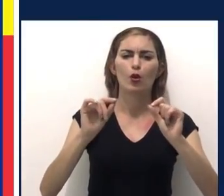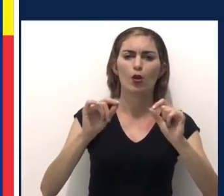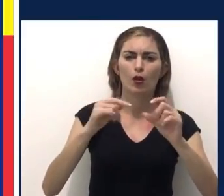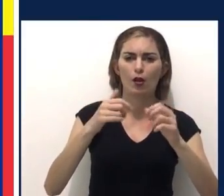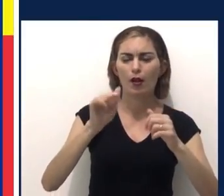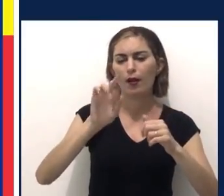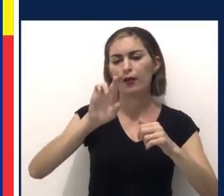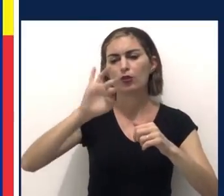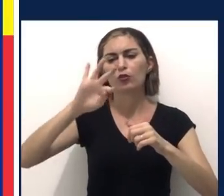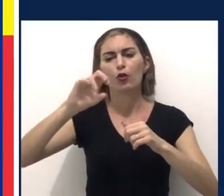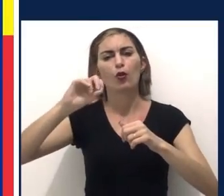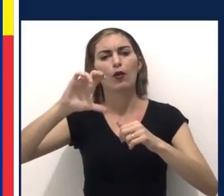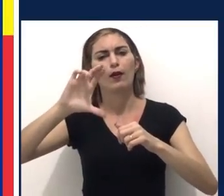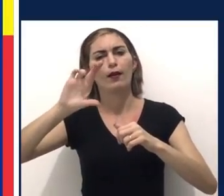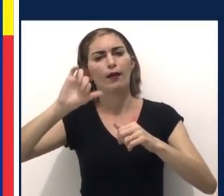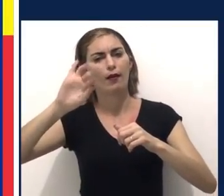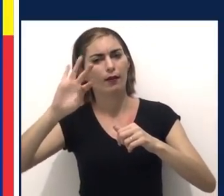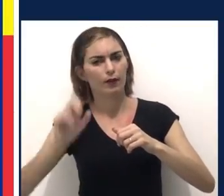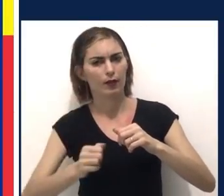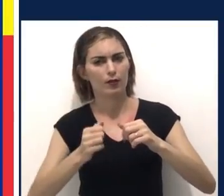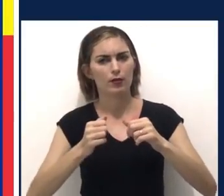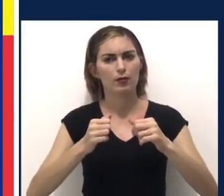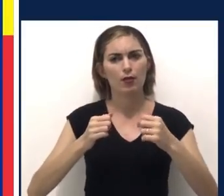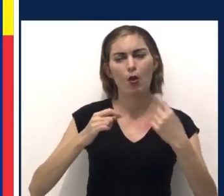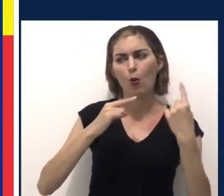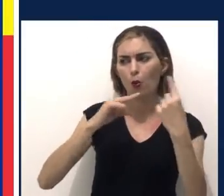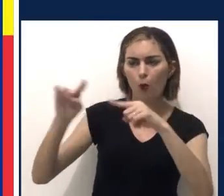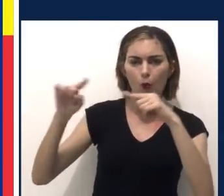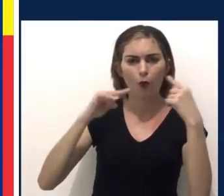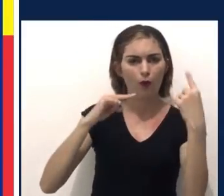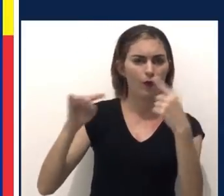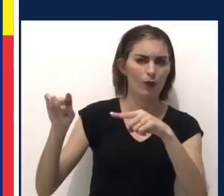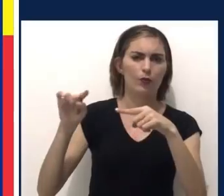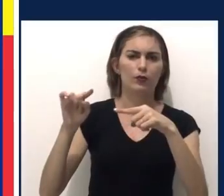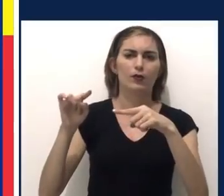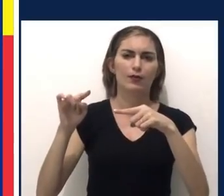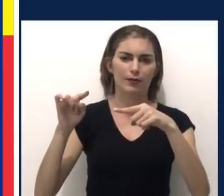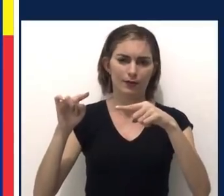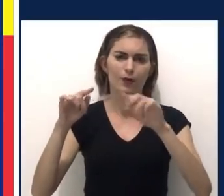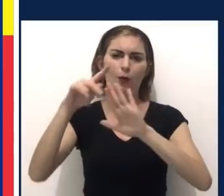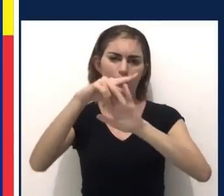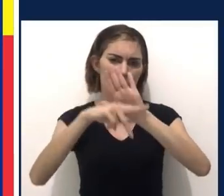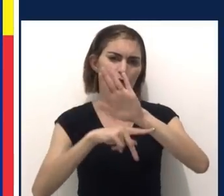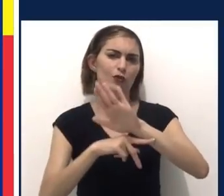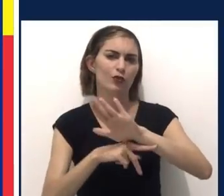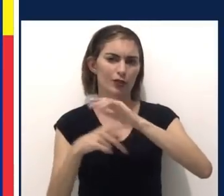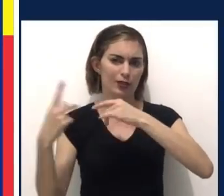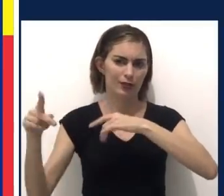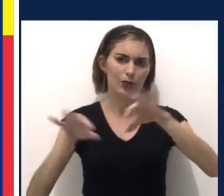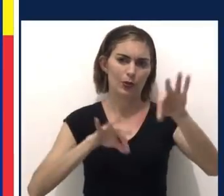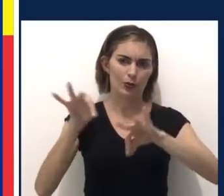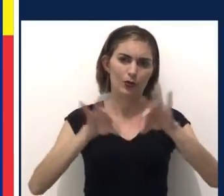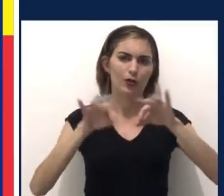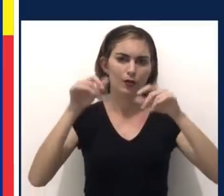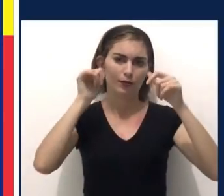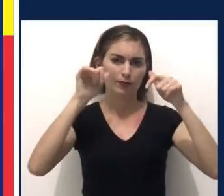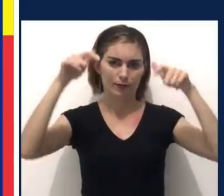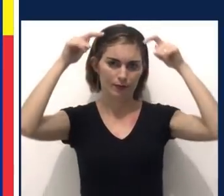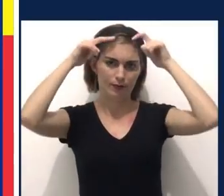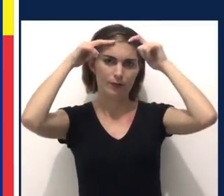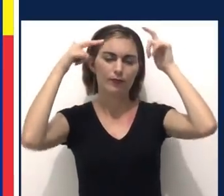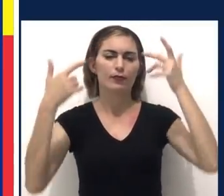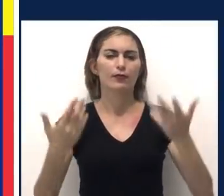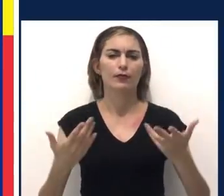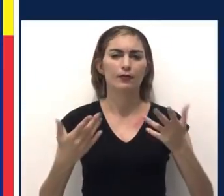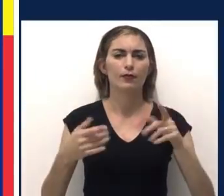quê? Os aristocratas que se interpunham ao seu projeto,